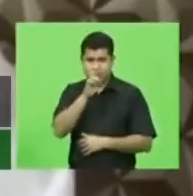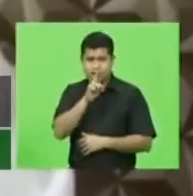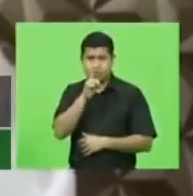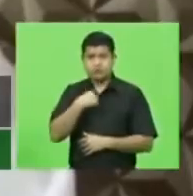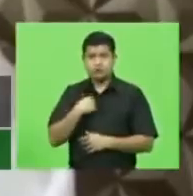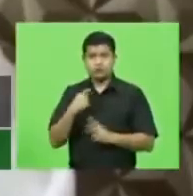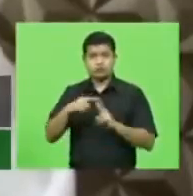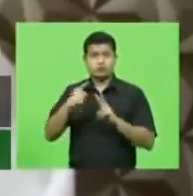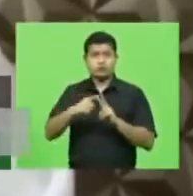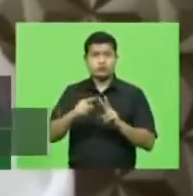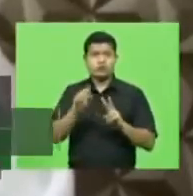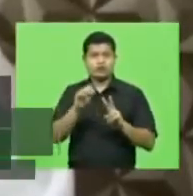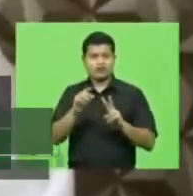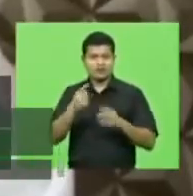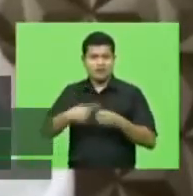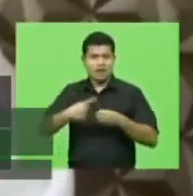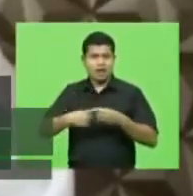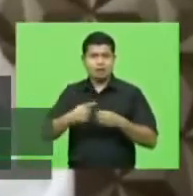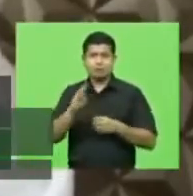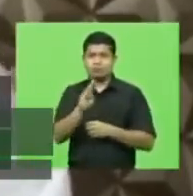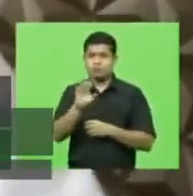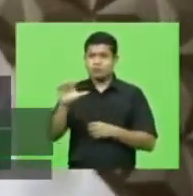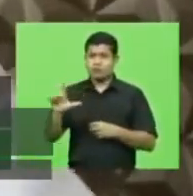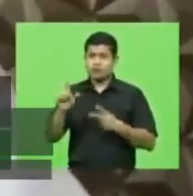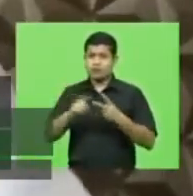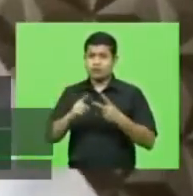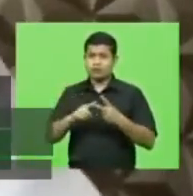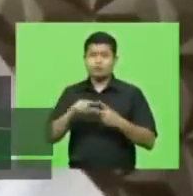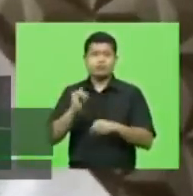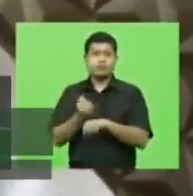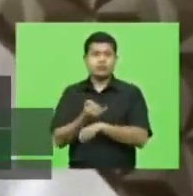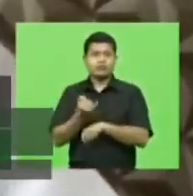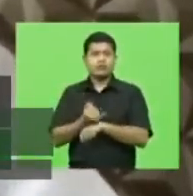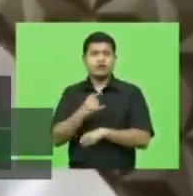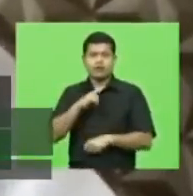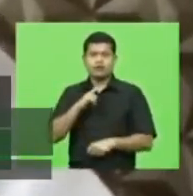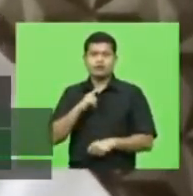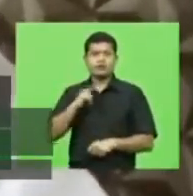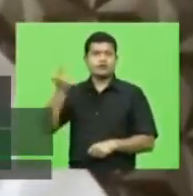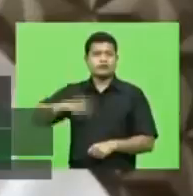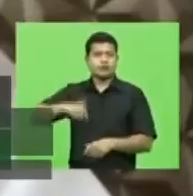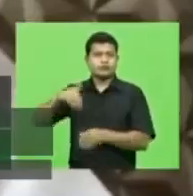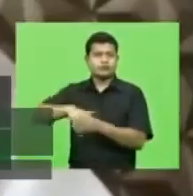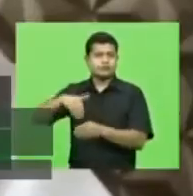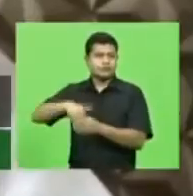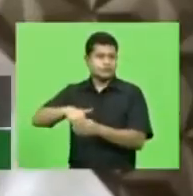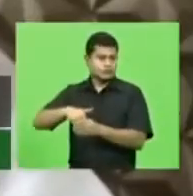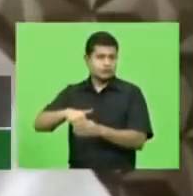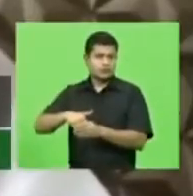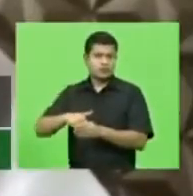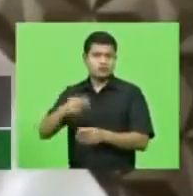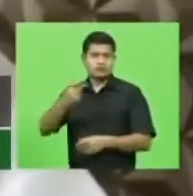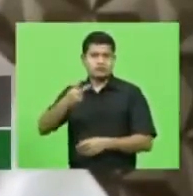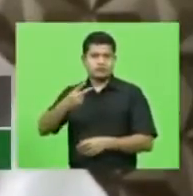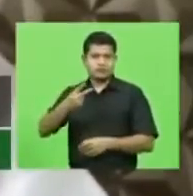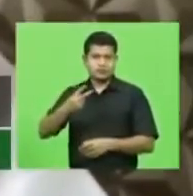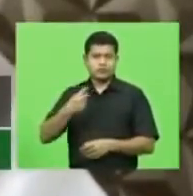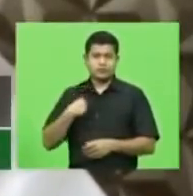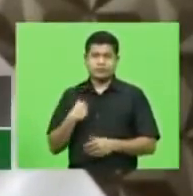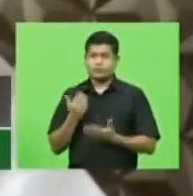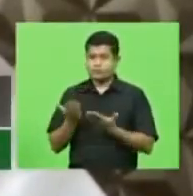cidades, Blumenau e Joinville, ainda com o segundo turno, mas realmente uma eleição que